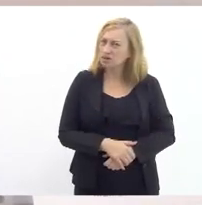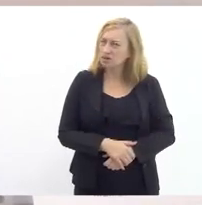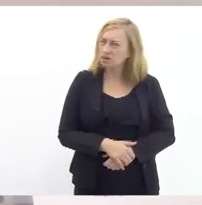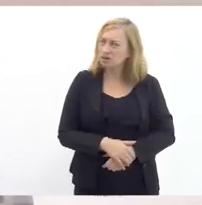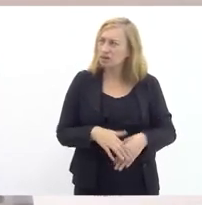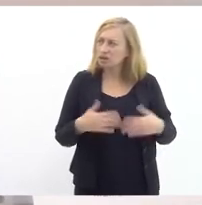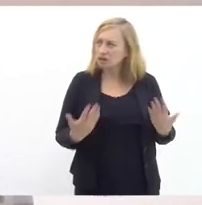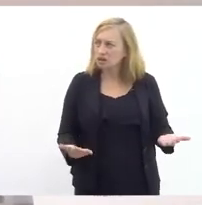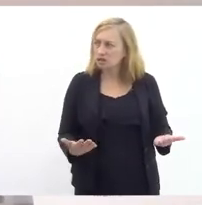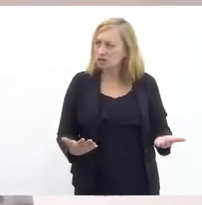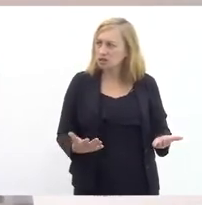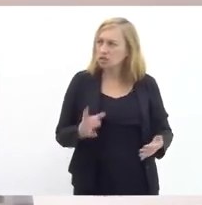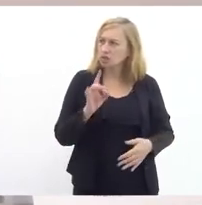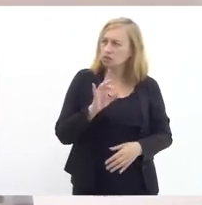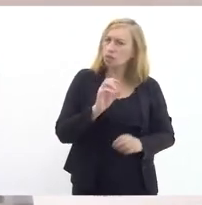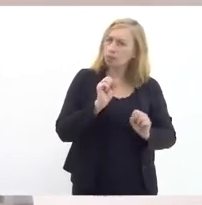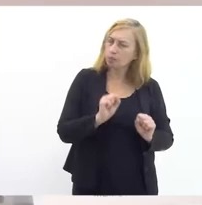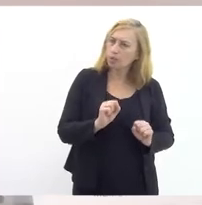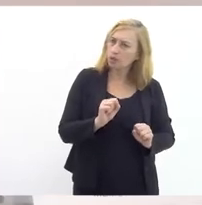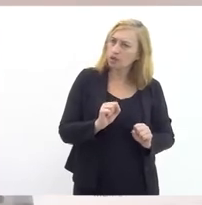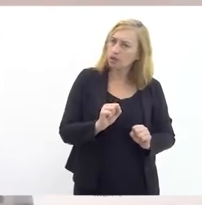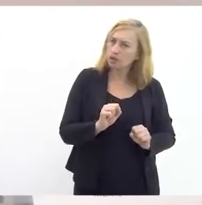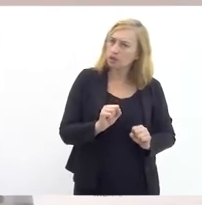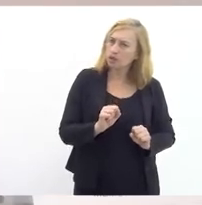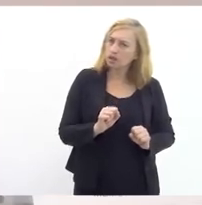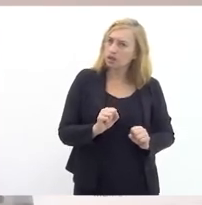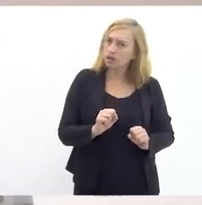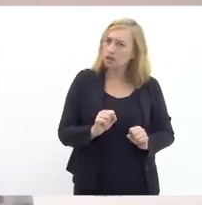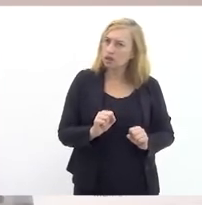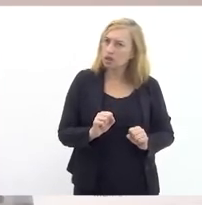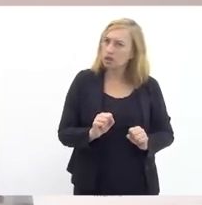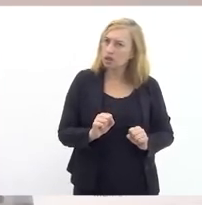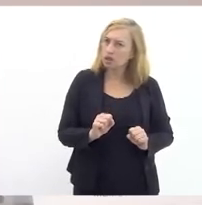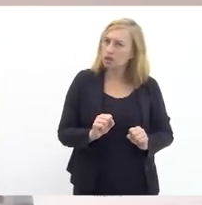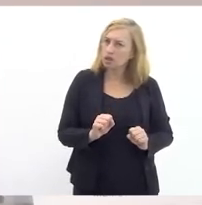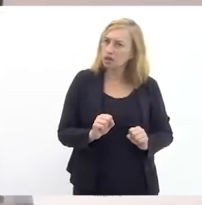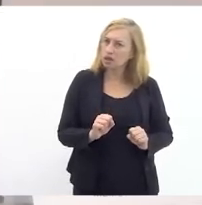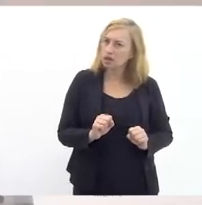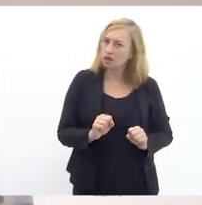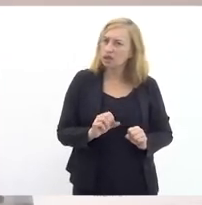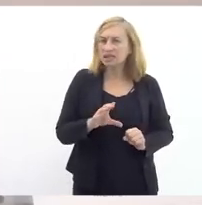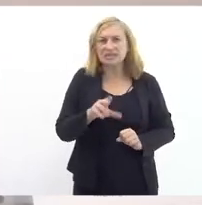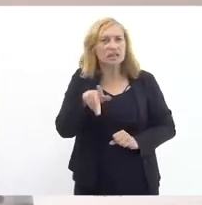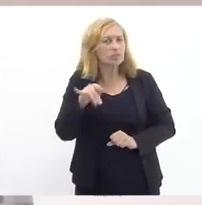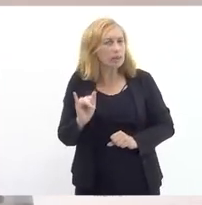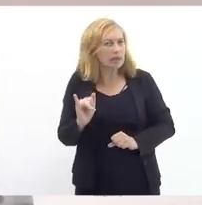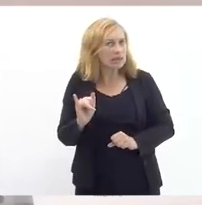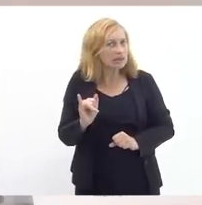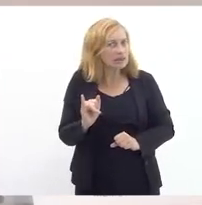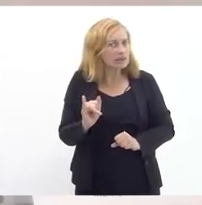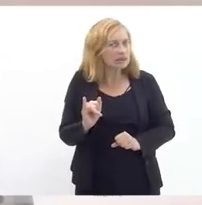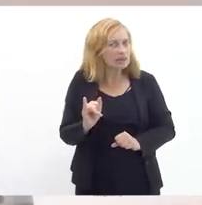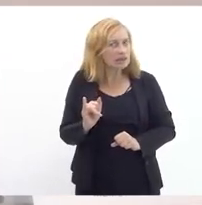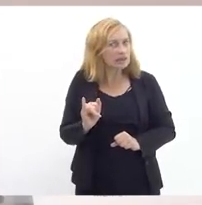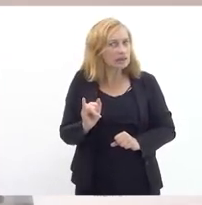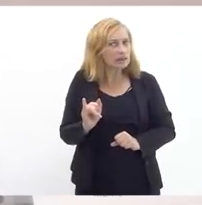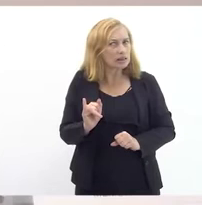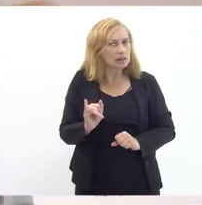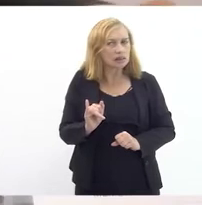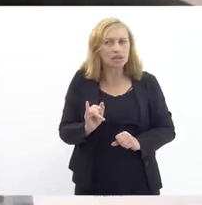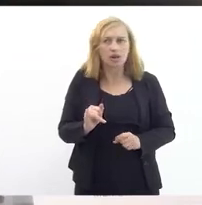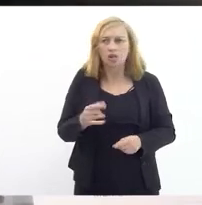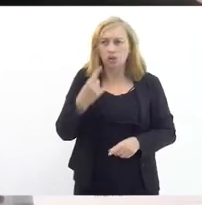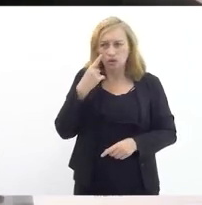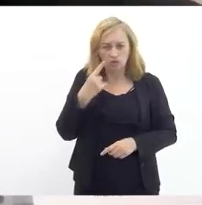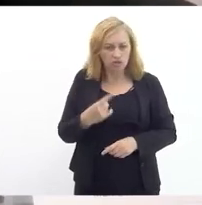Então, só pode ser efeito da CPI. Que, quando eu